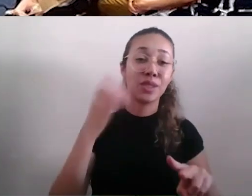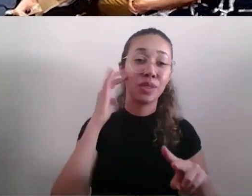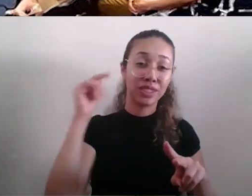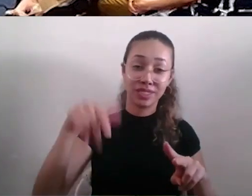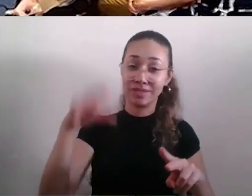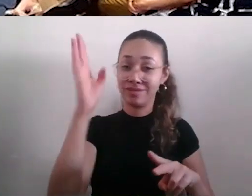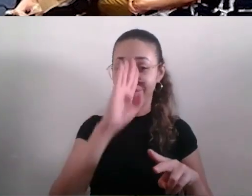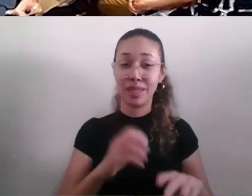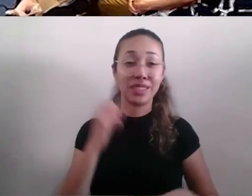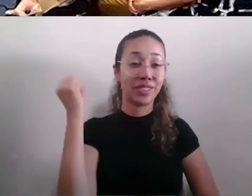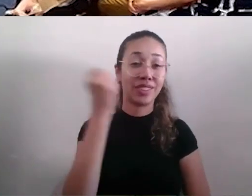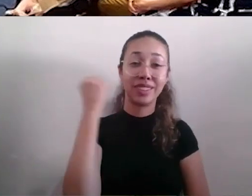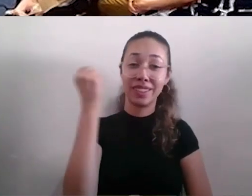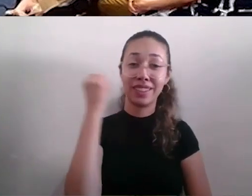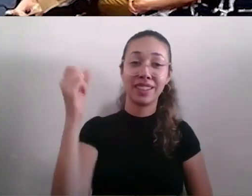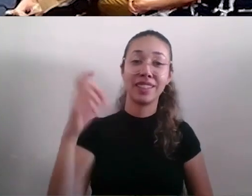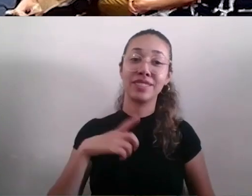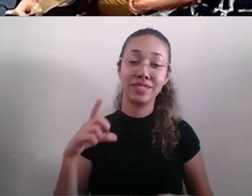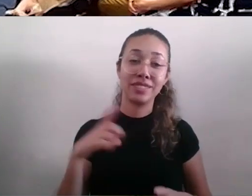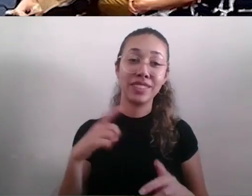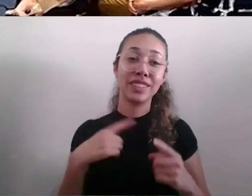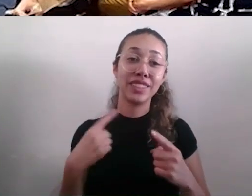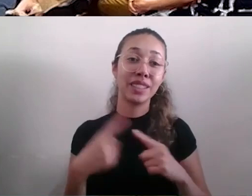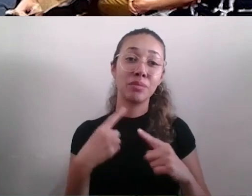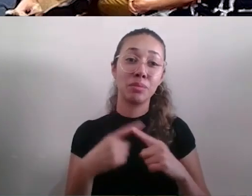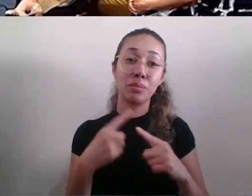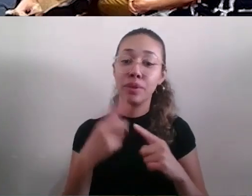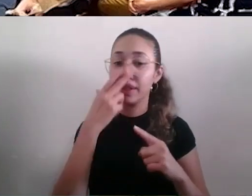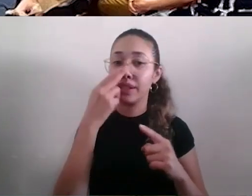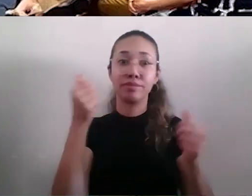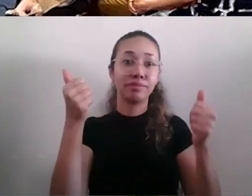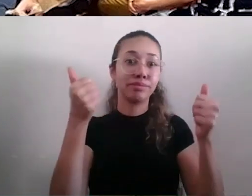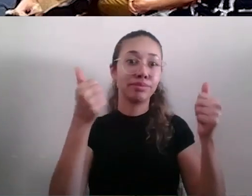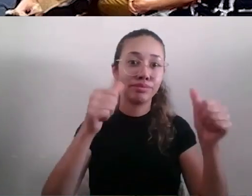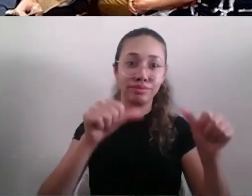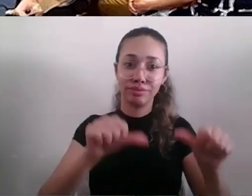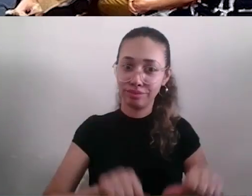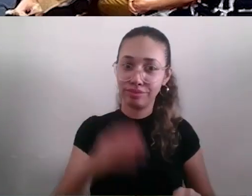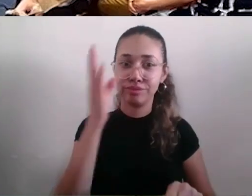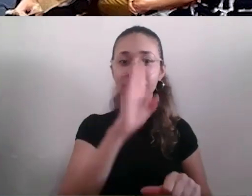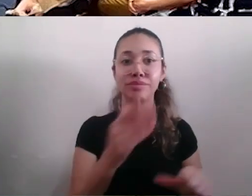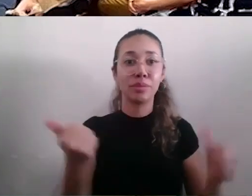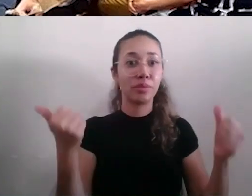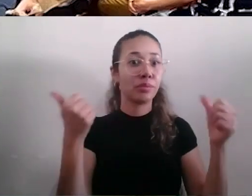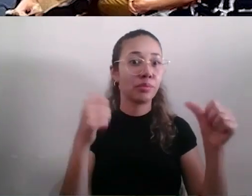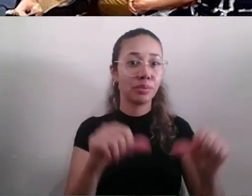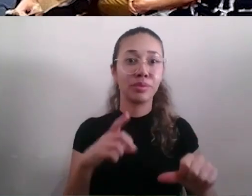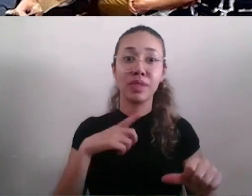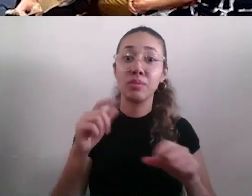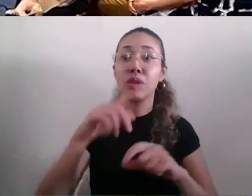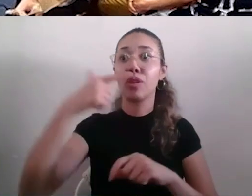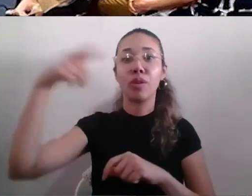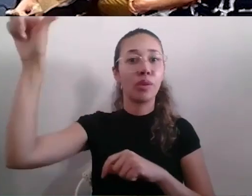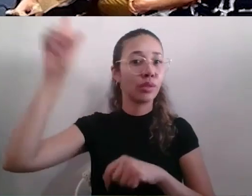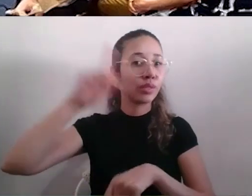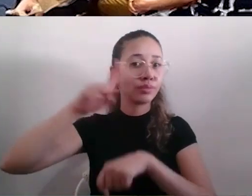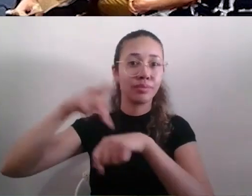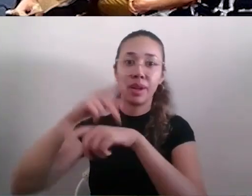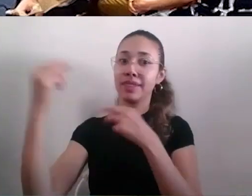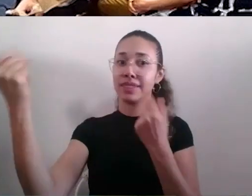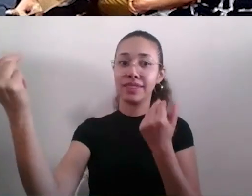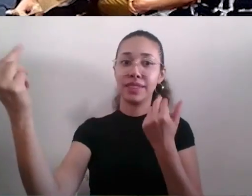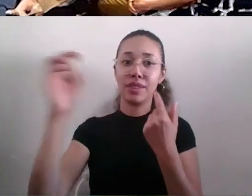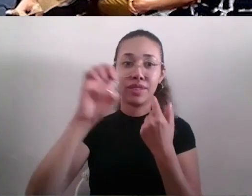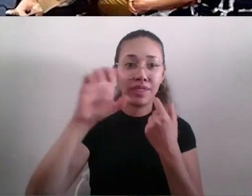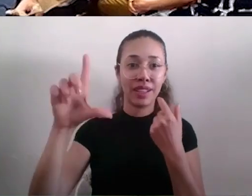vai nos levar para, sabe, para a beira do abismo, para uma situação de El Salvador, sabe, do Bukele, assim, eu acho muito, muito,